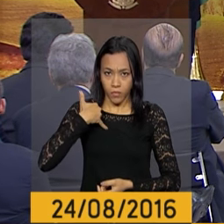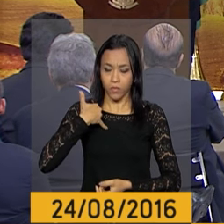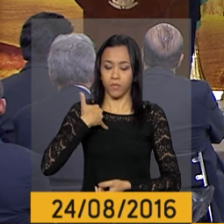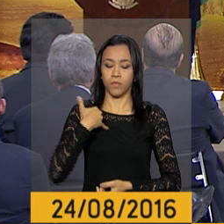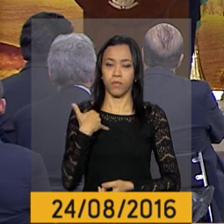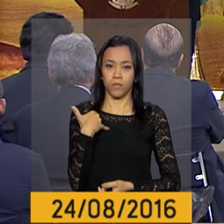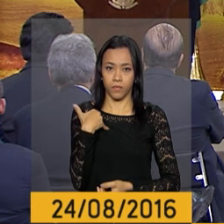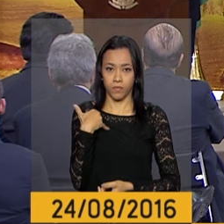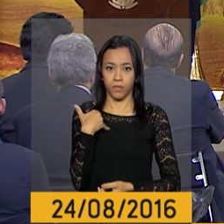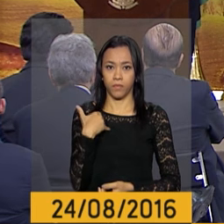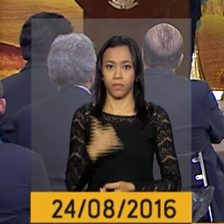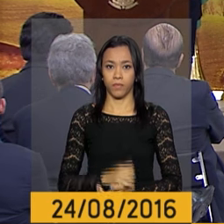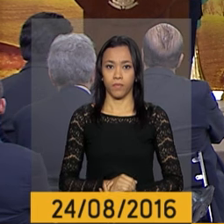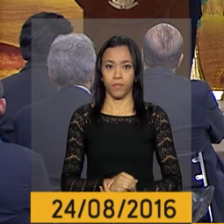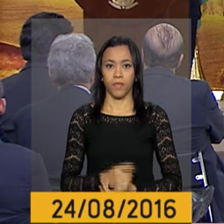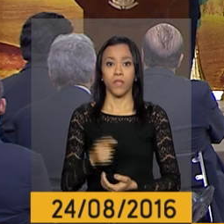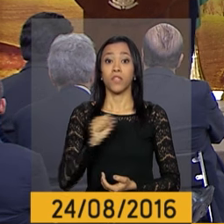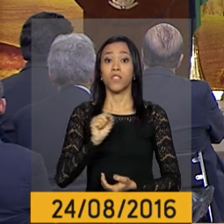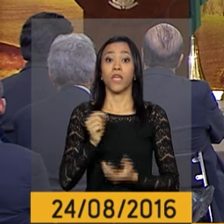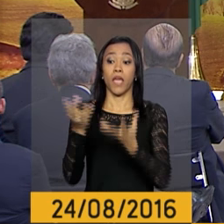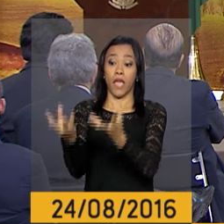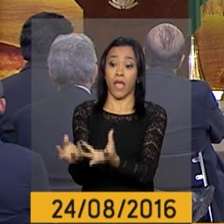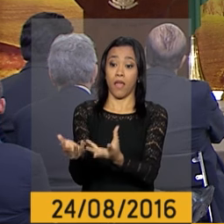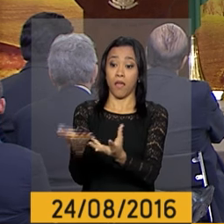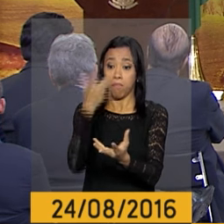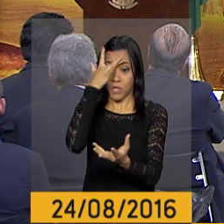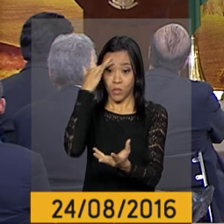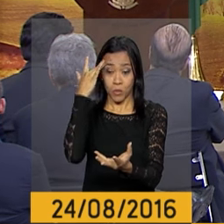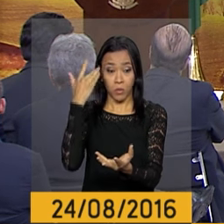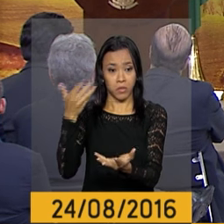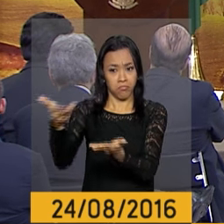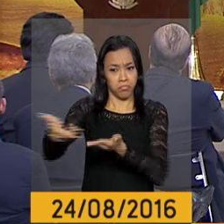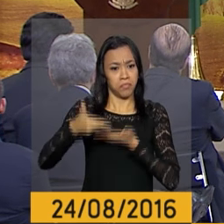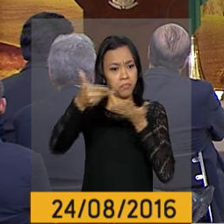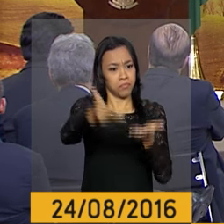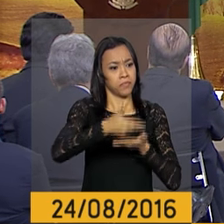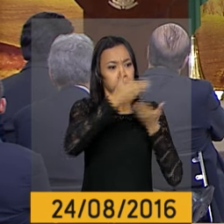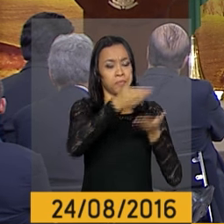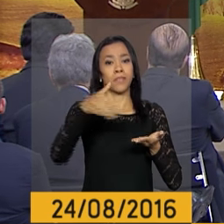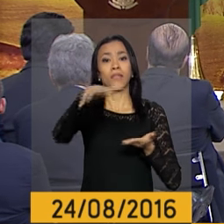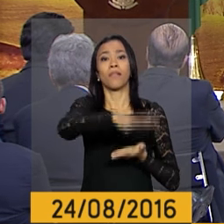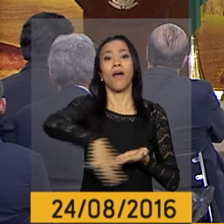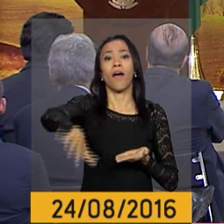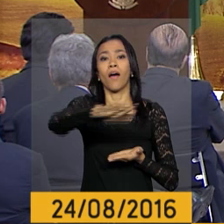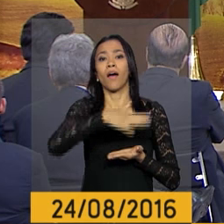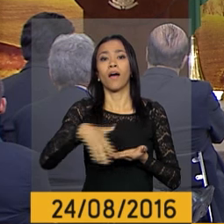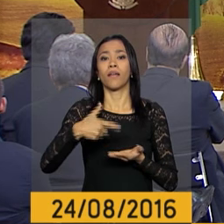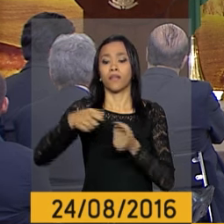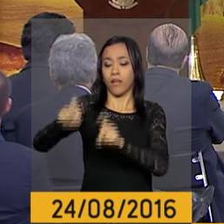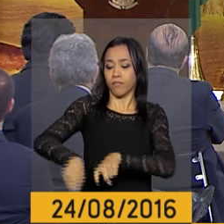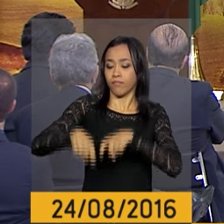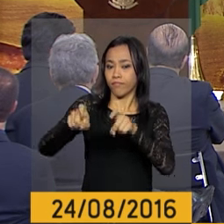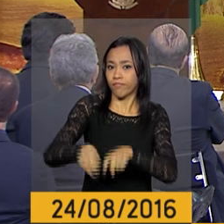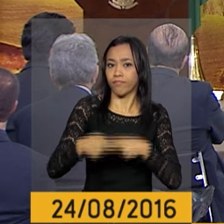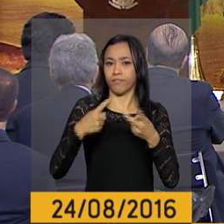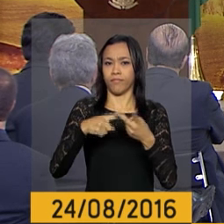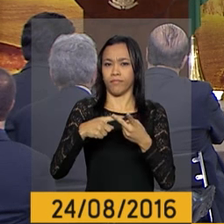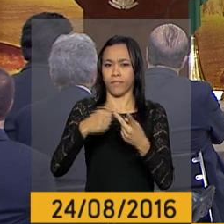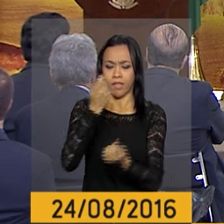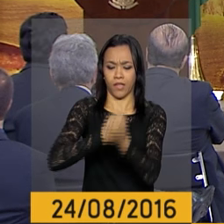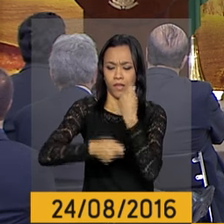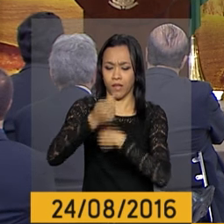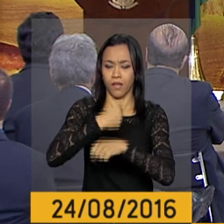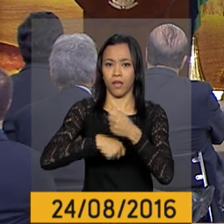de receber os representantes mais uma vez do setor da agricultura, do agronegócio. Senhores sabem que nós temos